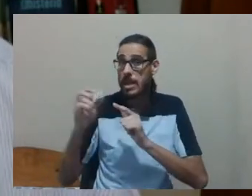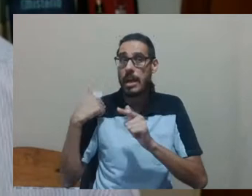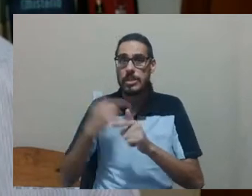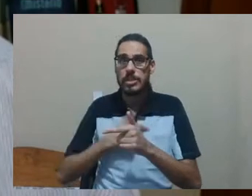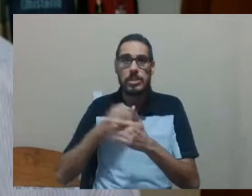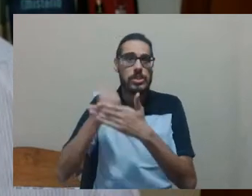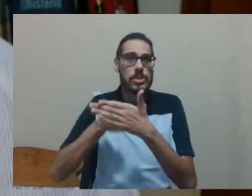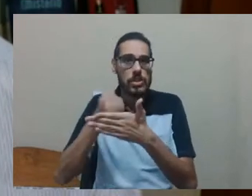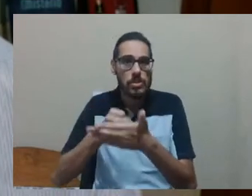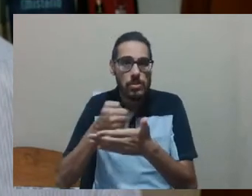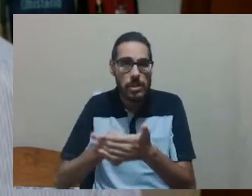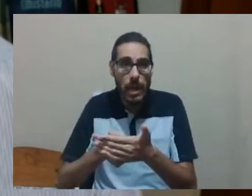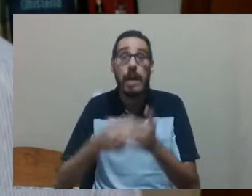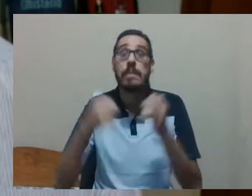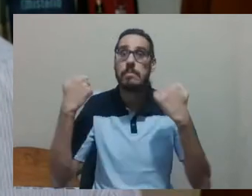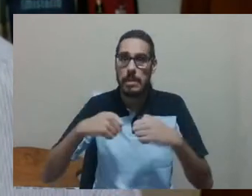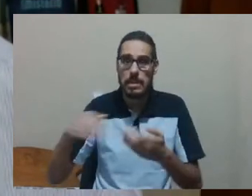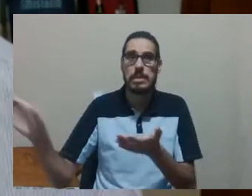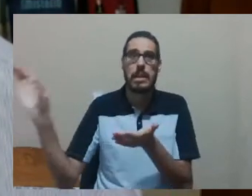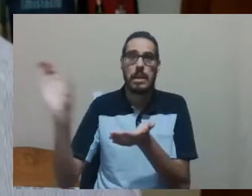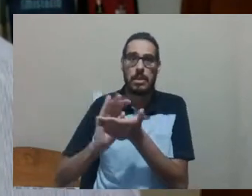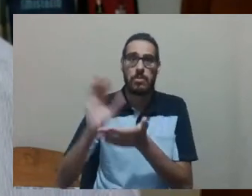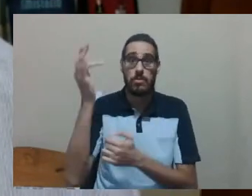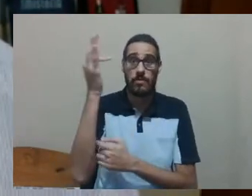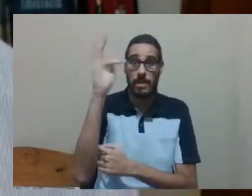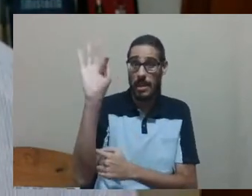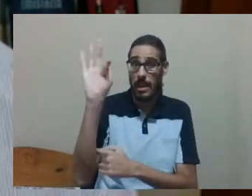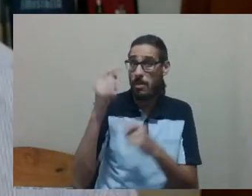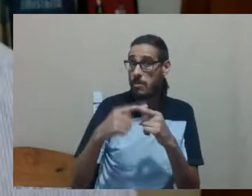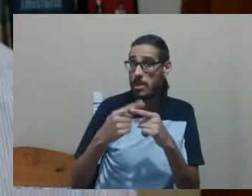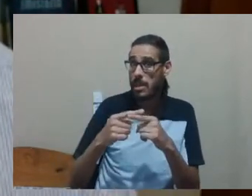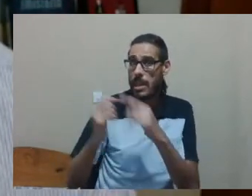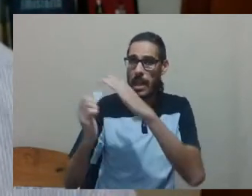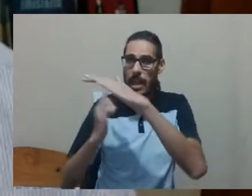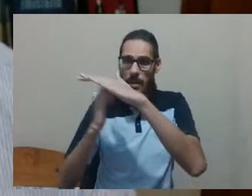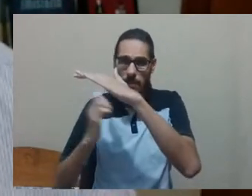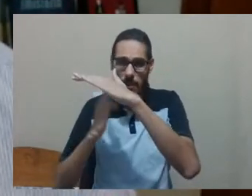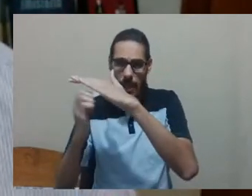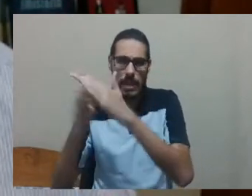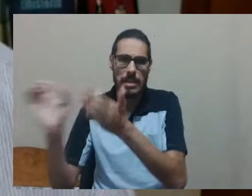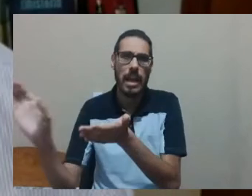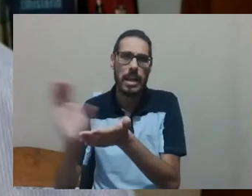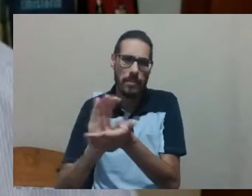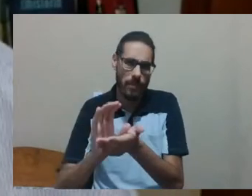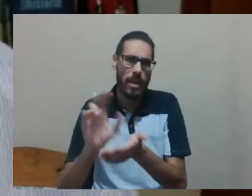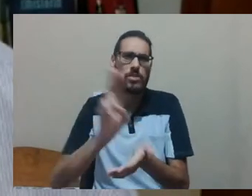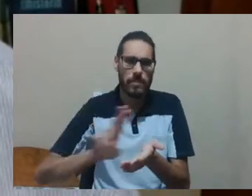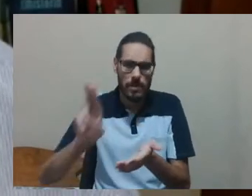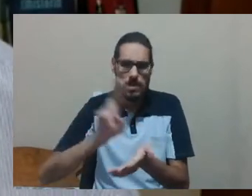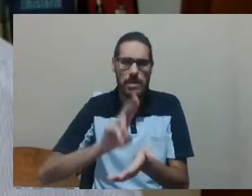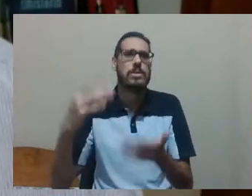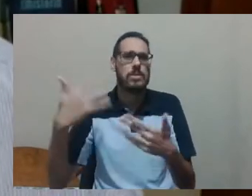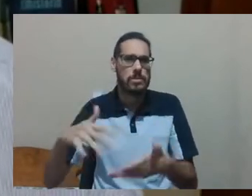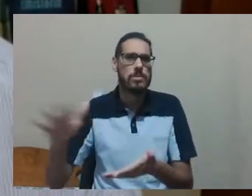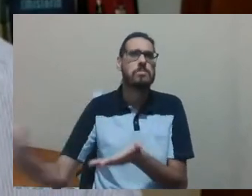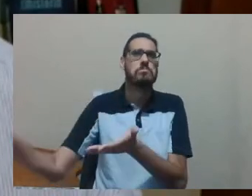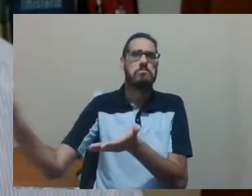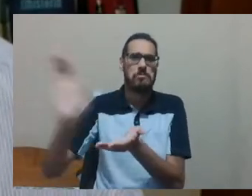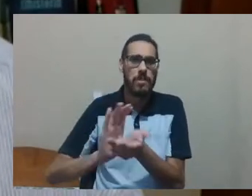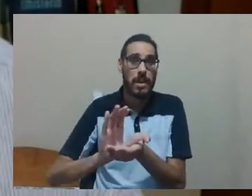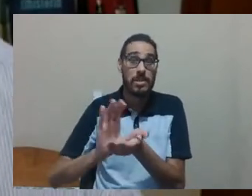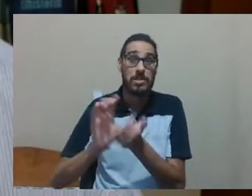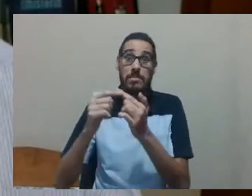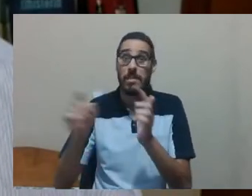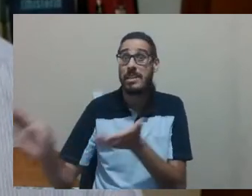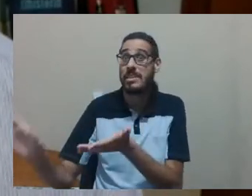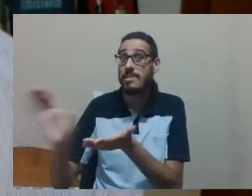recursos federais, pois as empresas, elas investem sim na universidade, elas investem muito na UFSCar, mas elas investem em